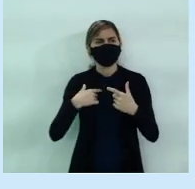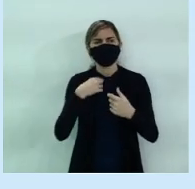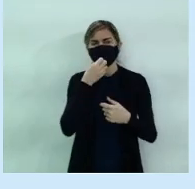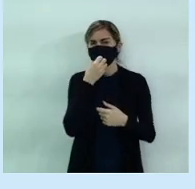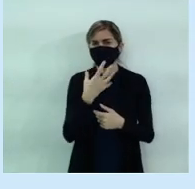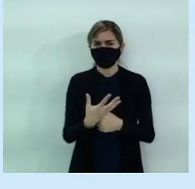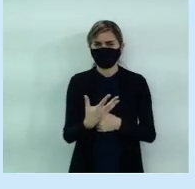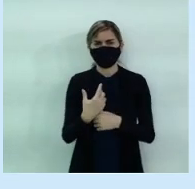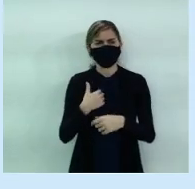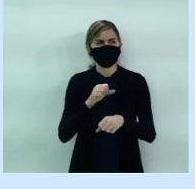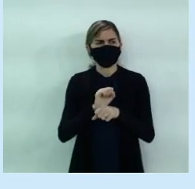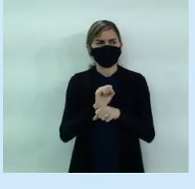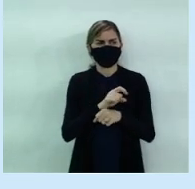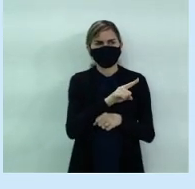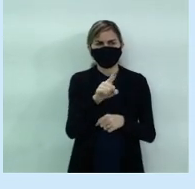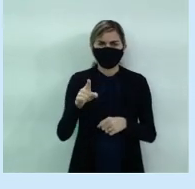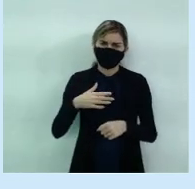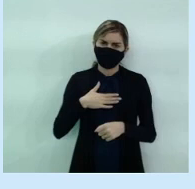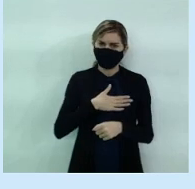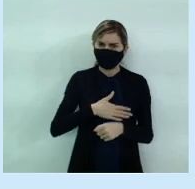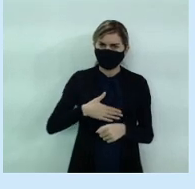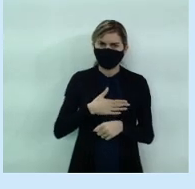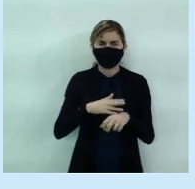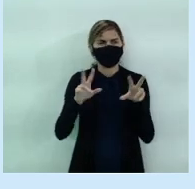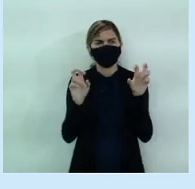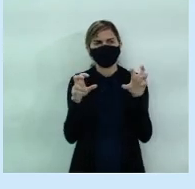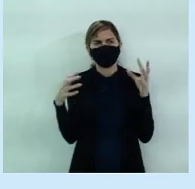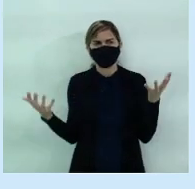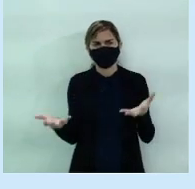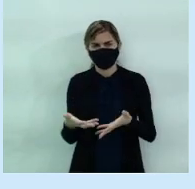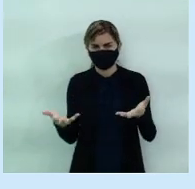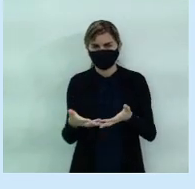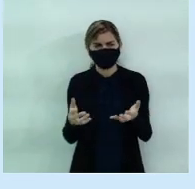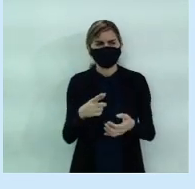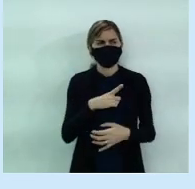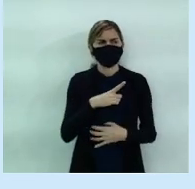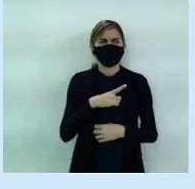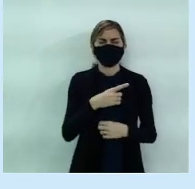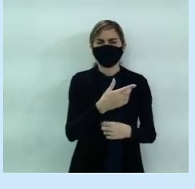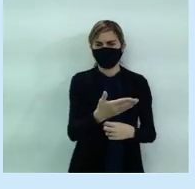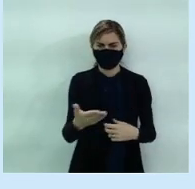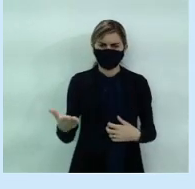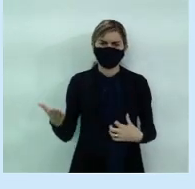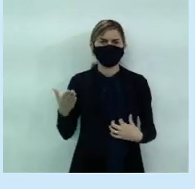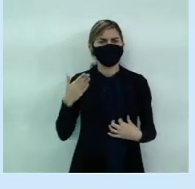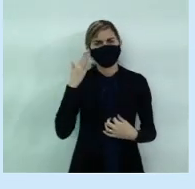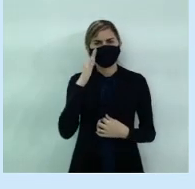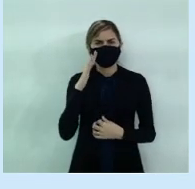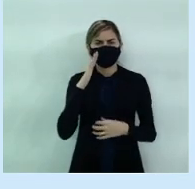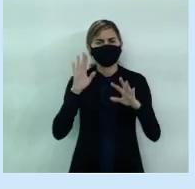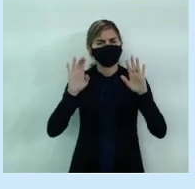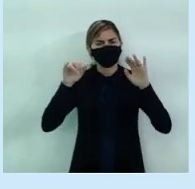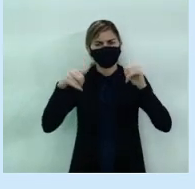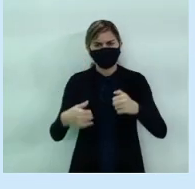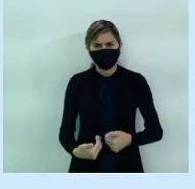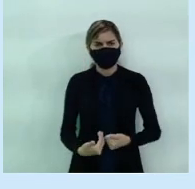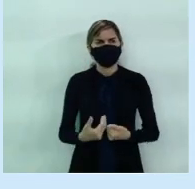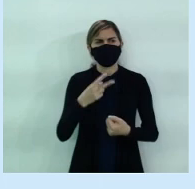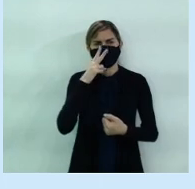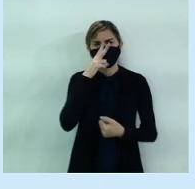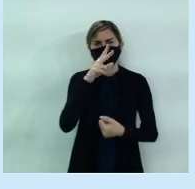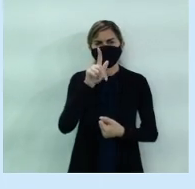Bom, eu espero que vocês tenham gostado do conteúdo de hoje, que vocês tenham entendido bem essa questão da força